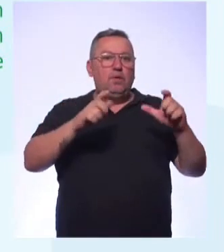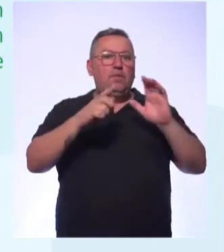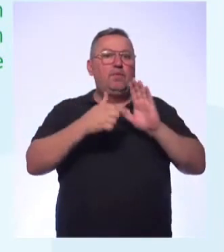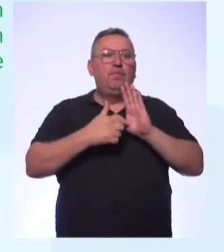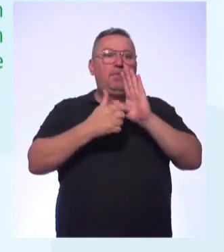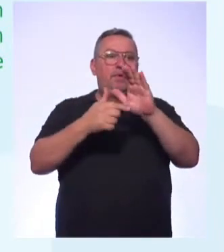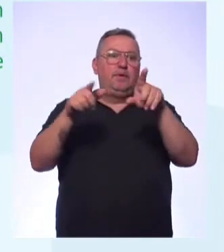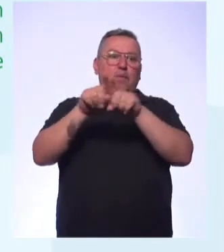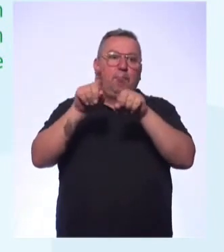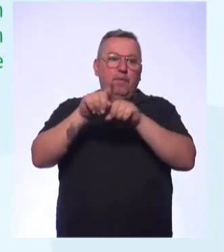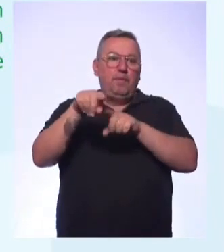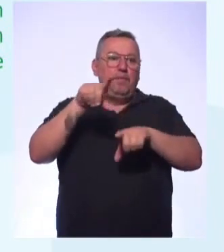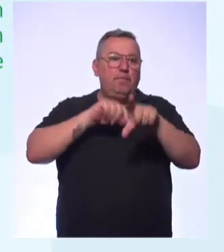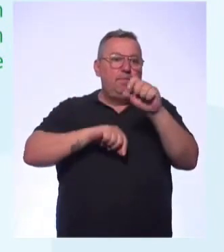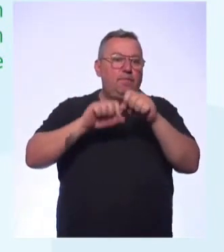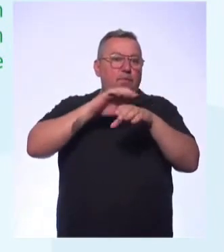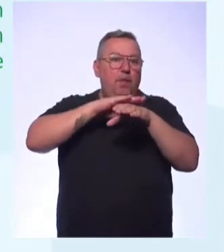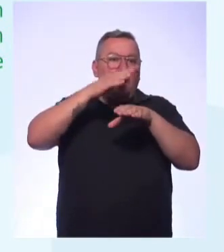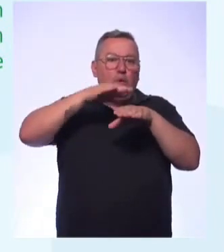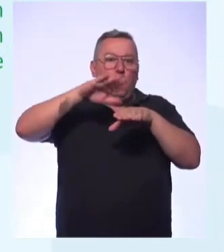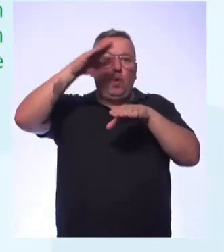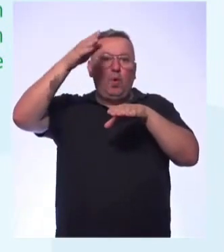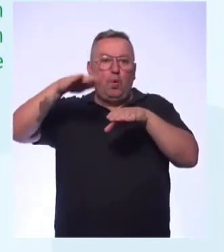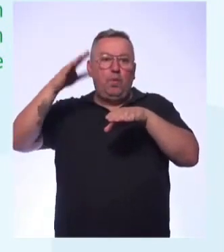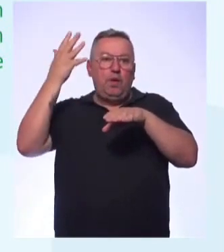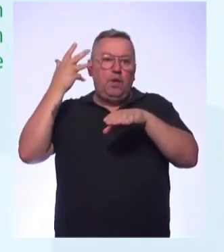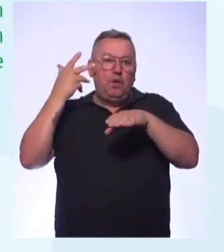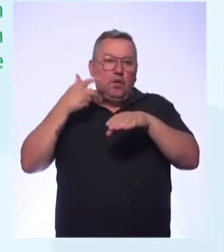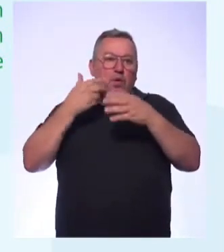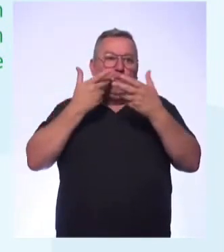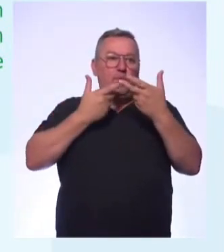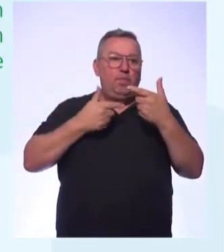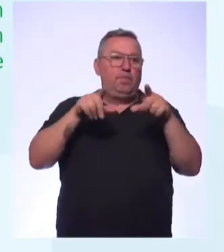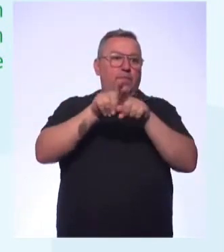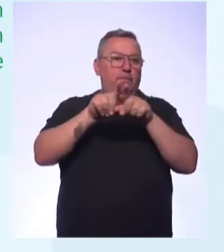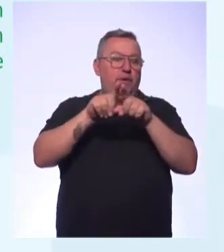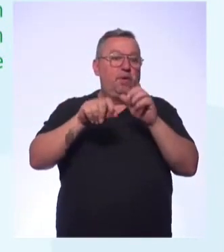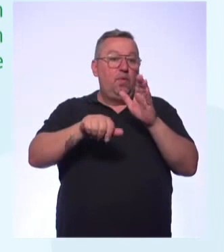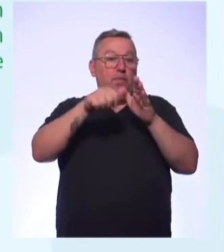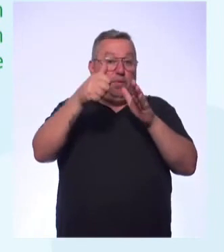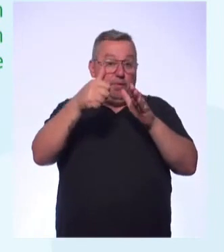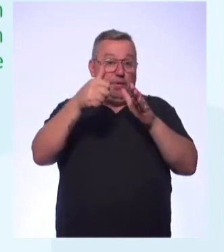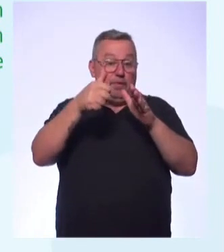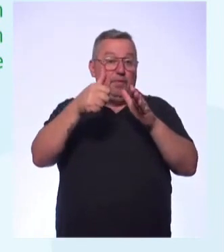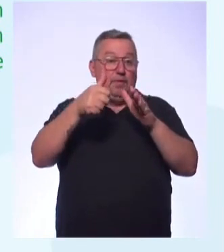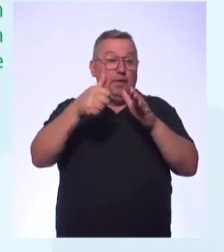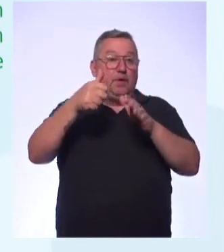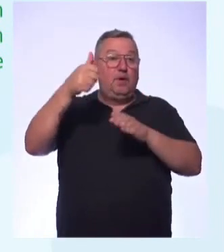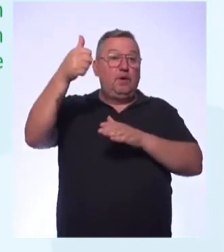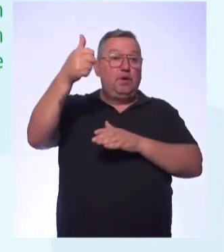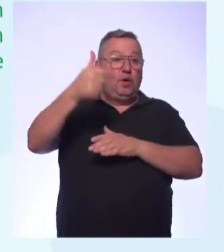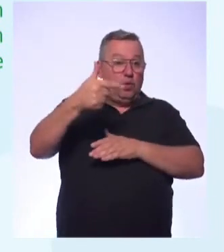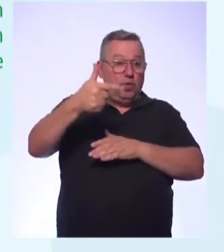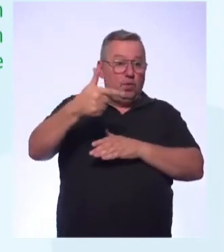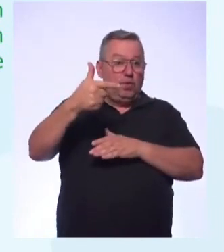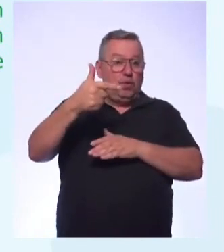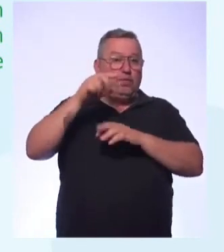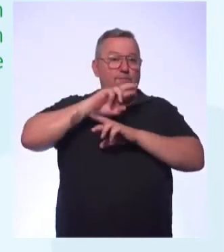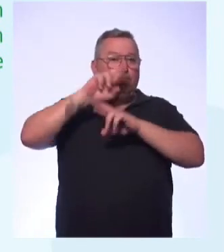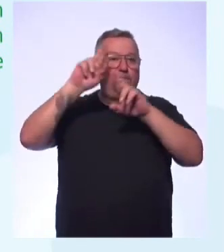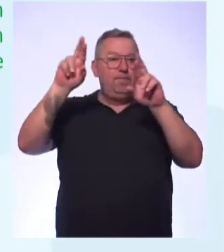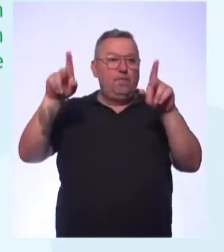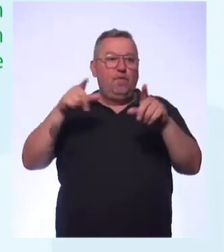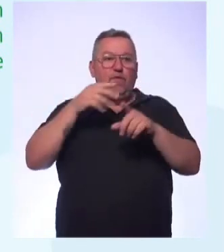o que se evidencia também pela alternância de planos, animais e plantas coloridas, que vocês colocaram em primeiro plano, e o que também sugere diversidade